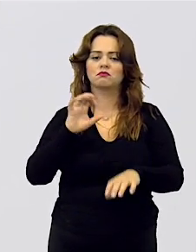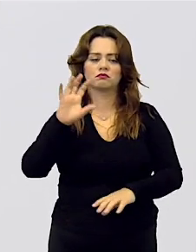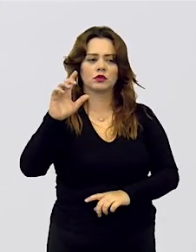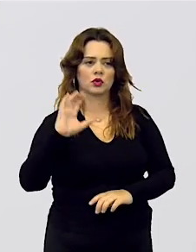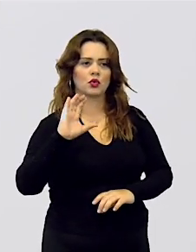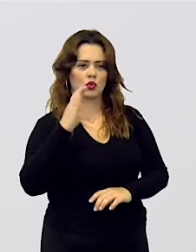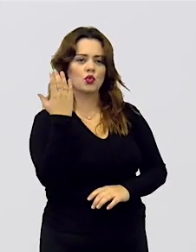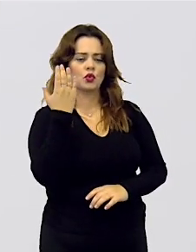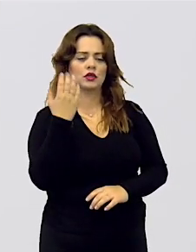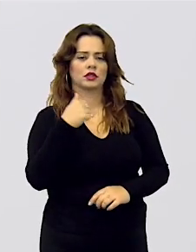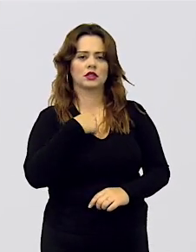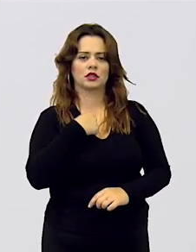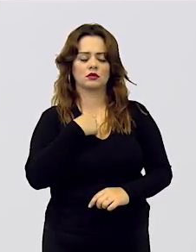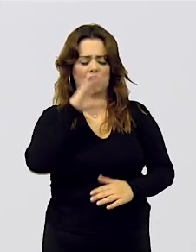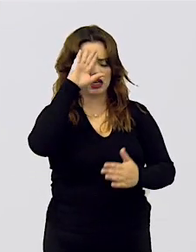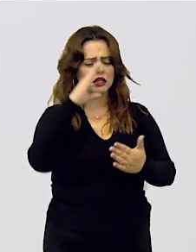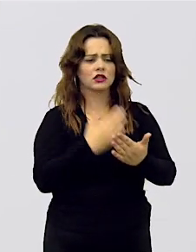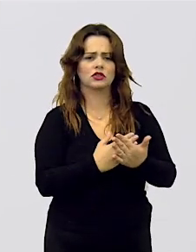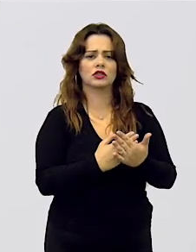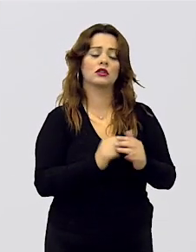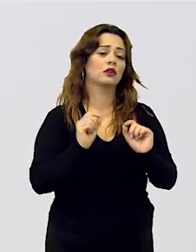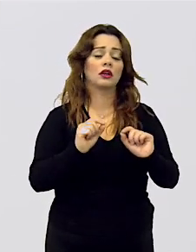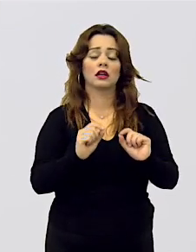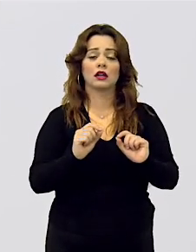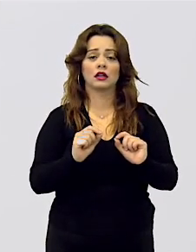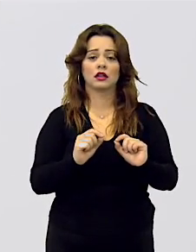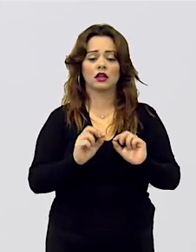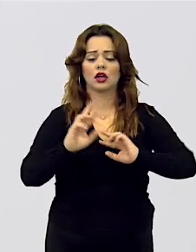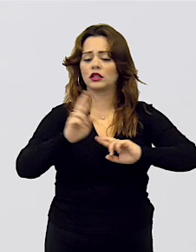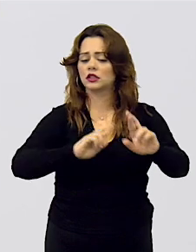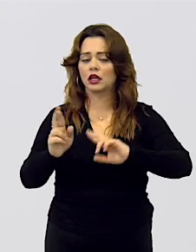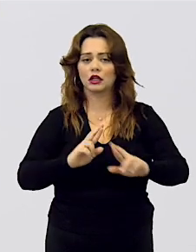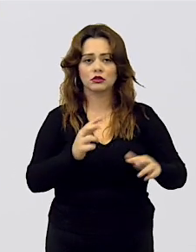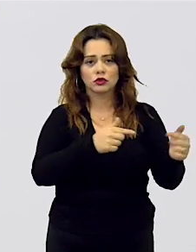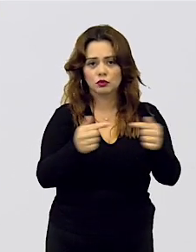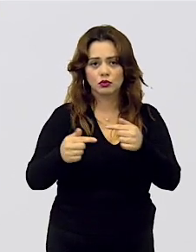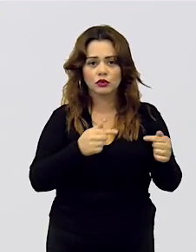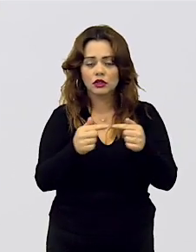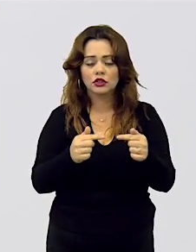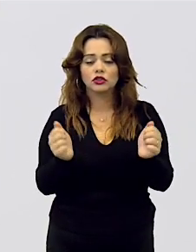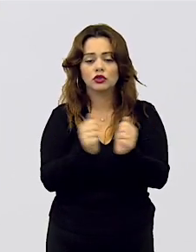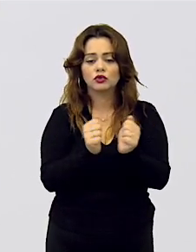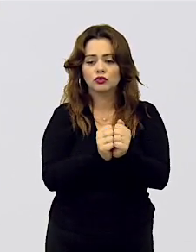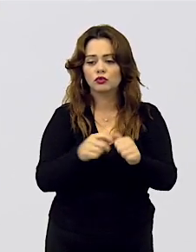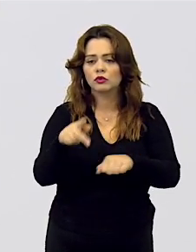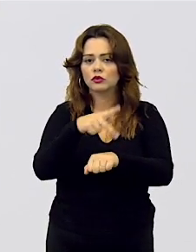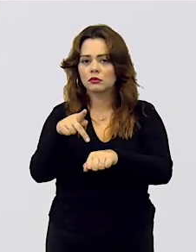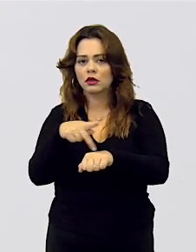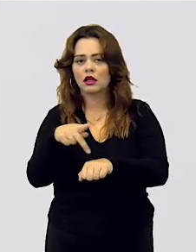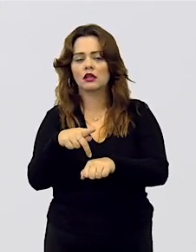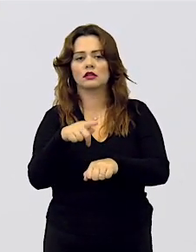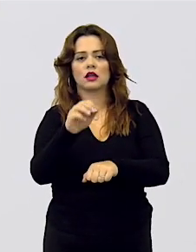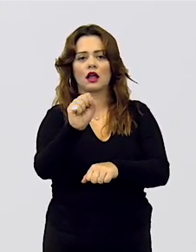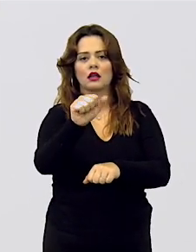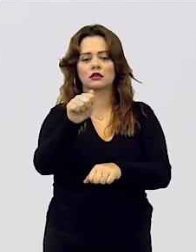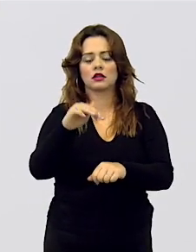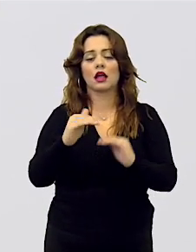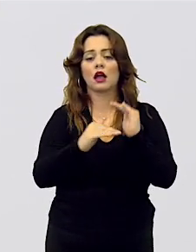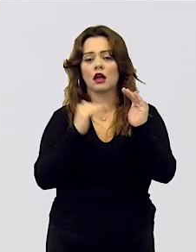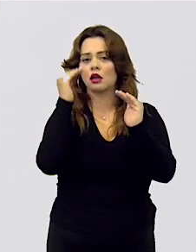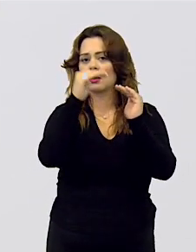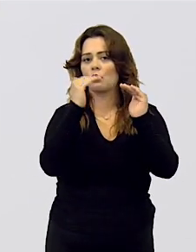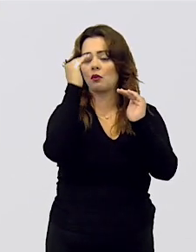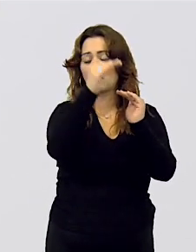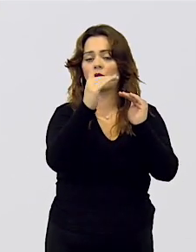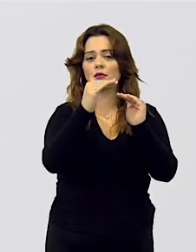Embaixadora Márcia que o estreitamento das relações políticas com os países da ceam poderá contribuir para o aumento e